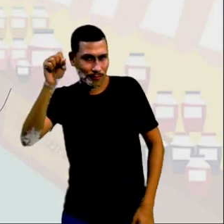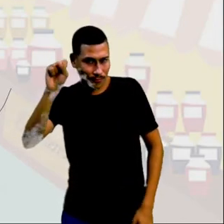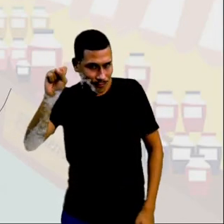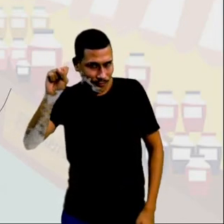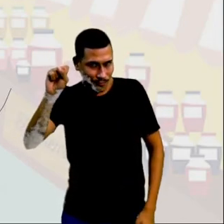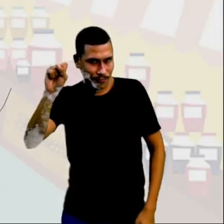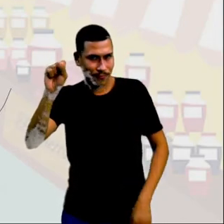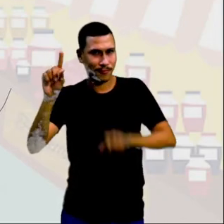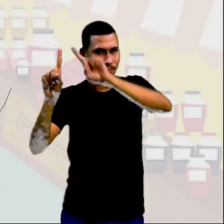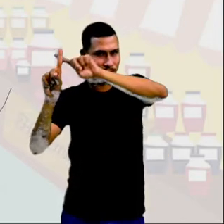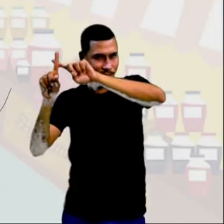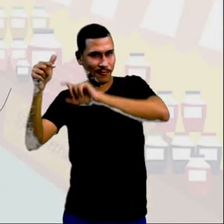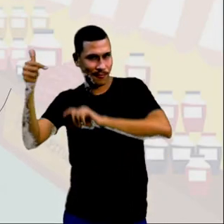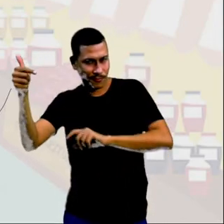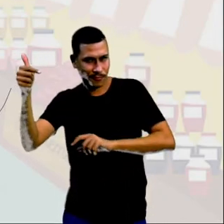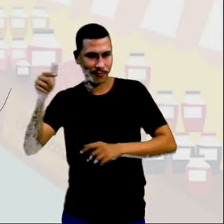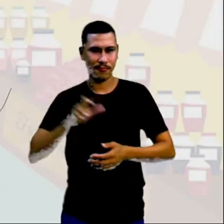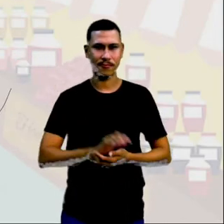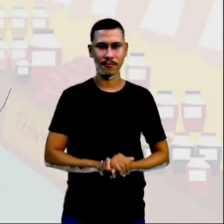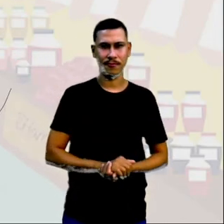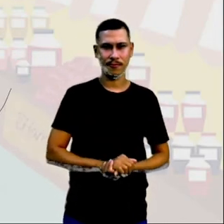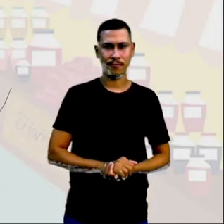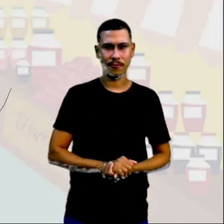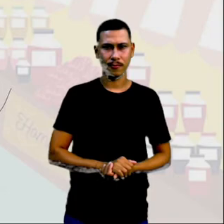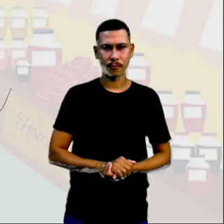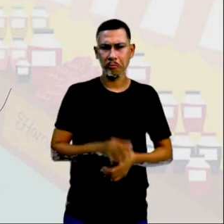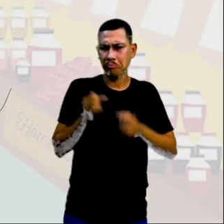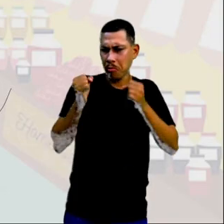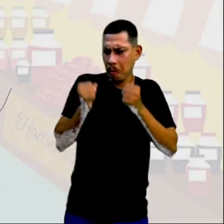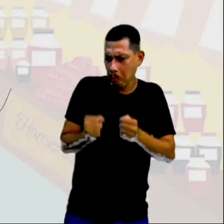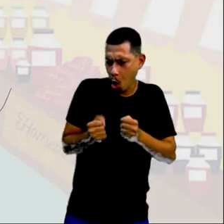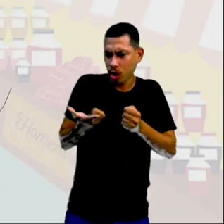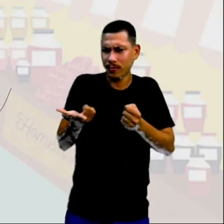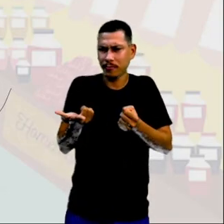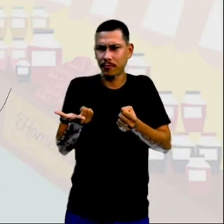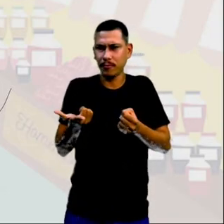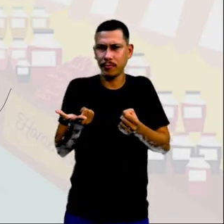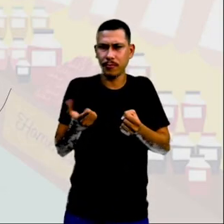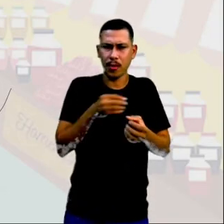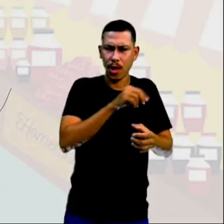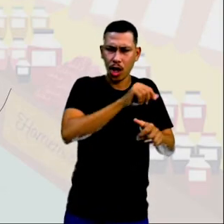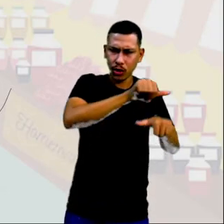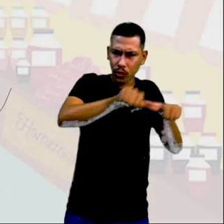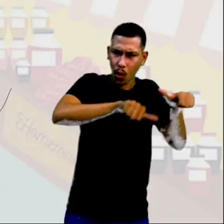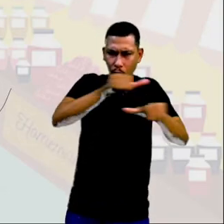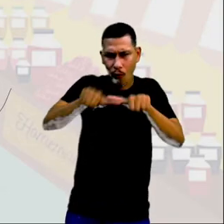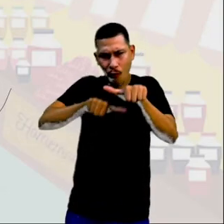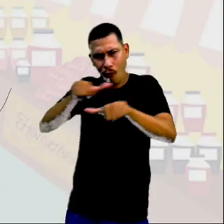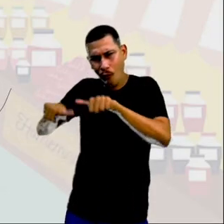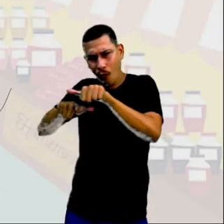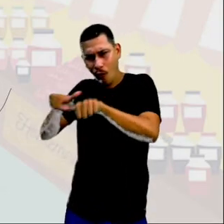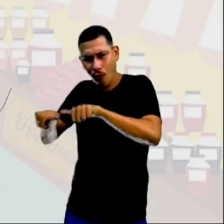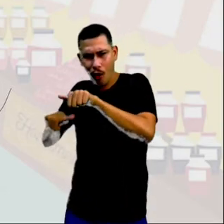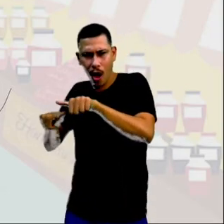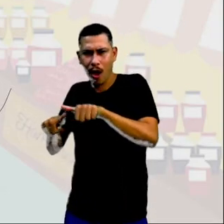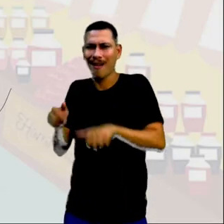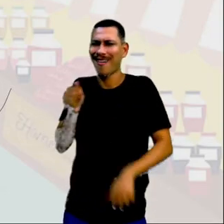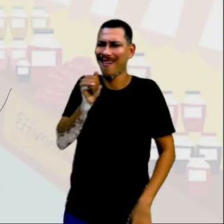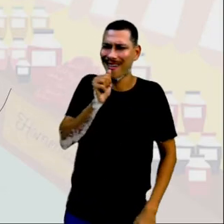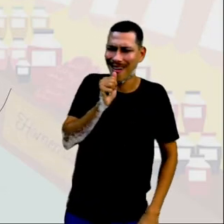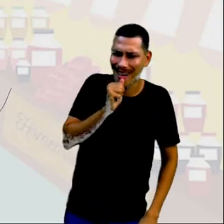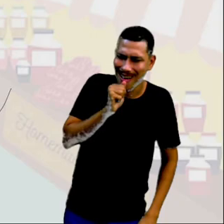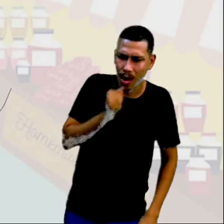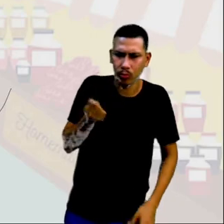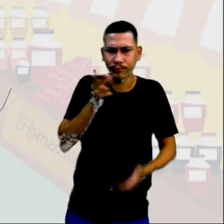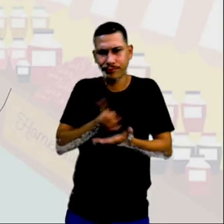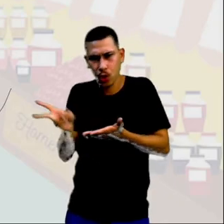8 mais 2. São possibilidades que vão acontecendo. E a gente ainda está mantendo o equilíbrio, a gente está mantendo